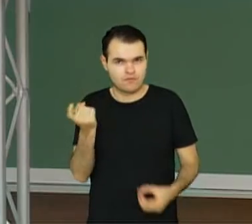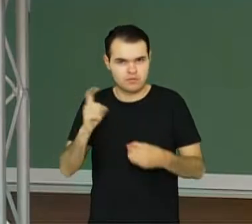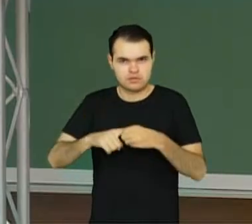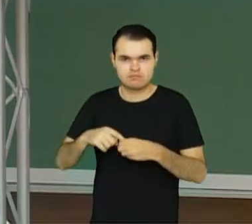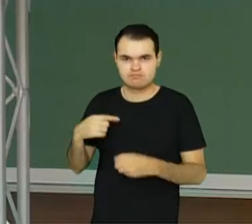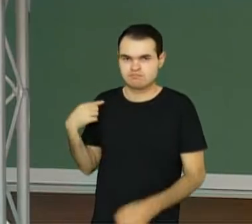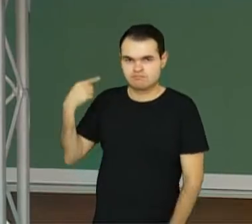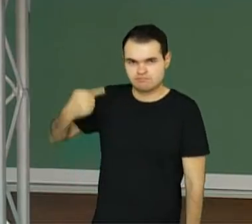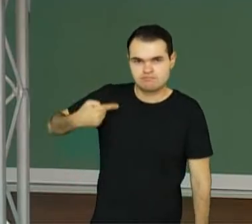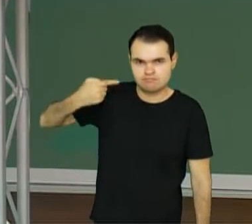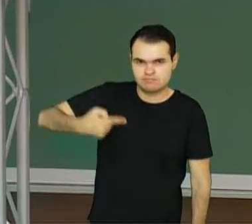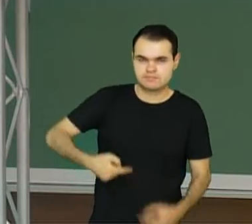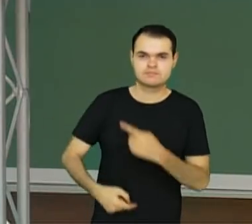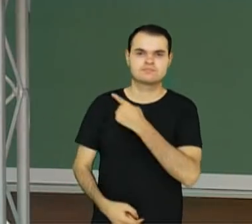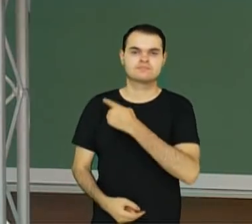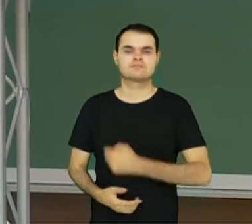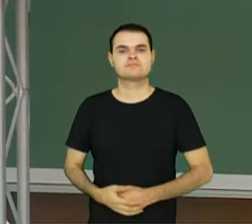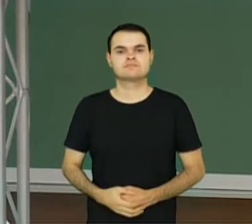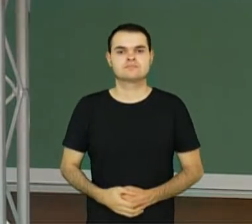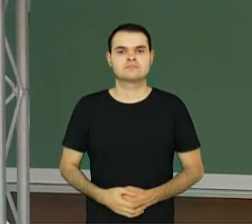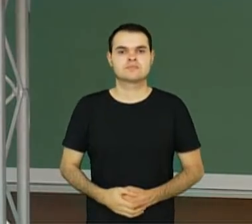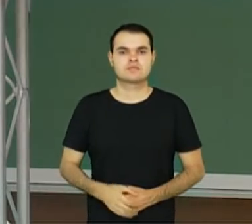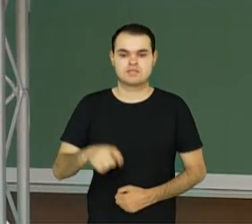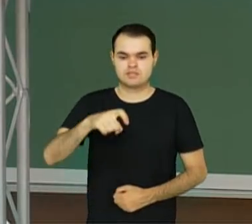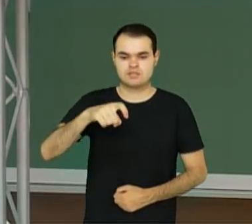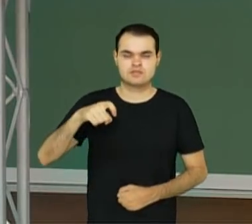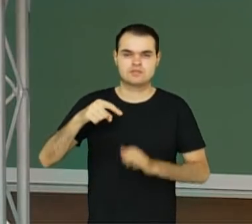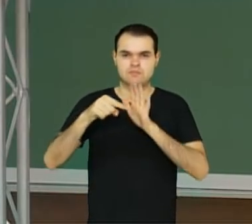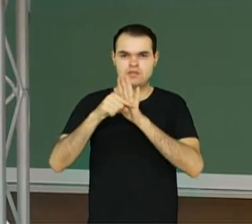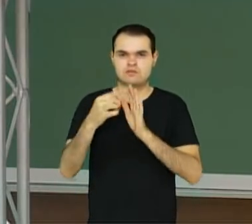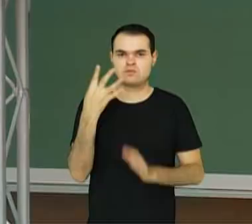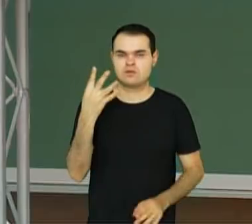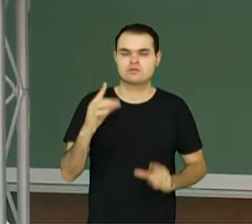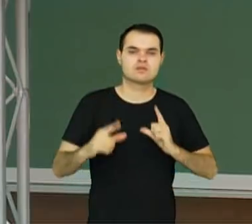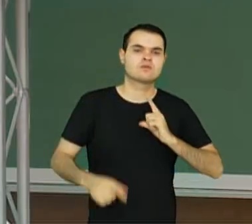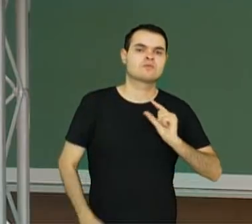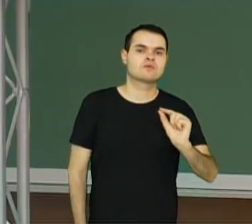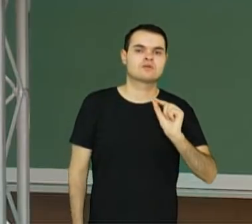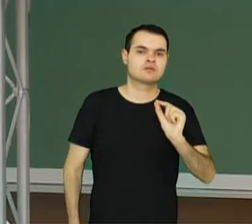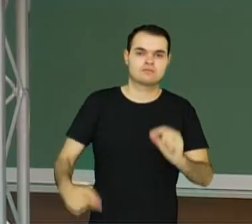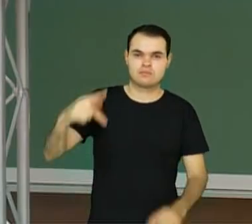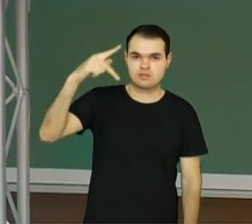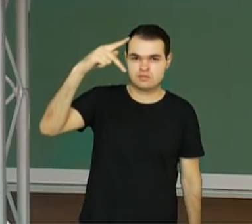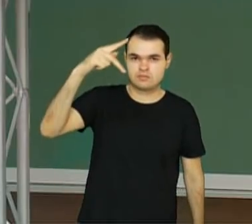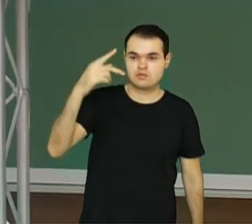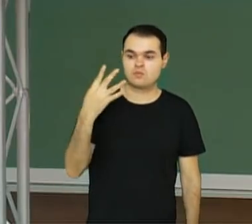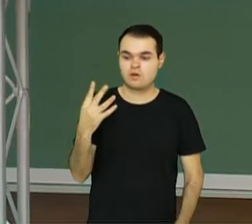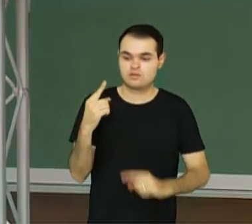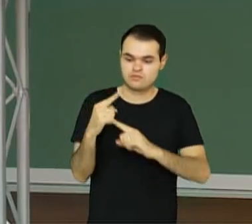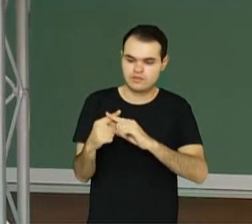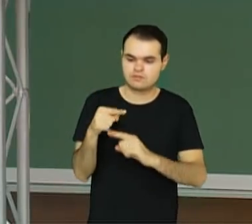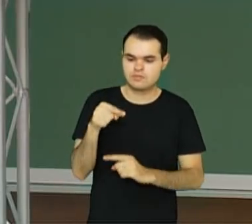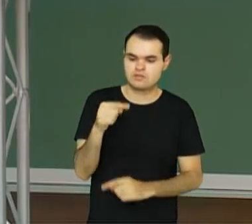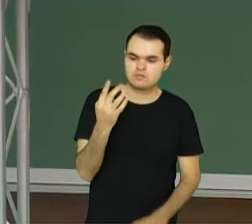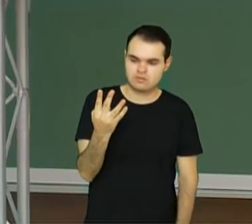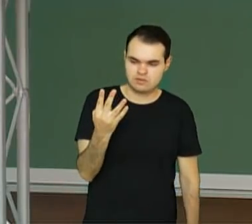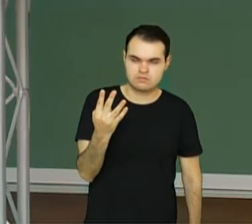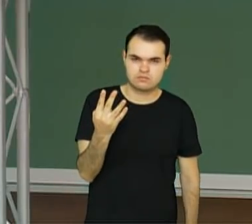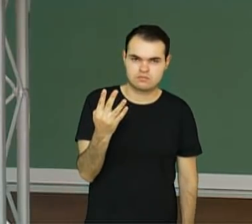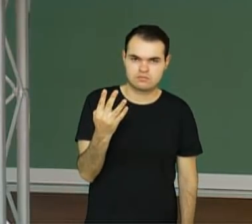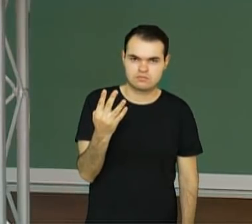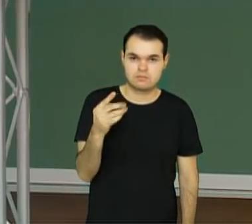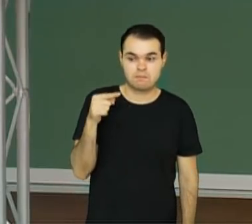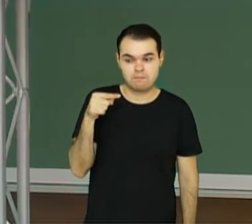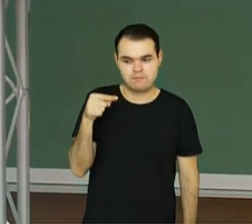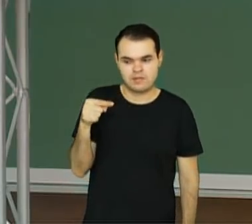tinha. Se o x fosse menos 4, o que eu ia ter? Como perímetro, eu ia ter 4 vezes menos 4, que dá